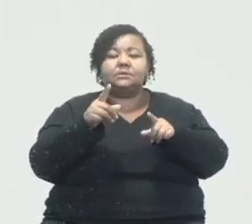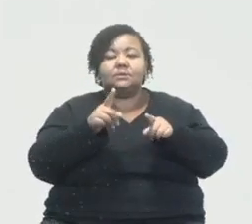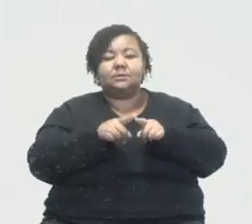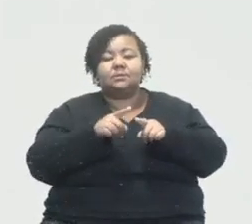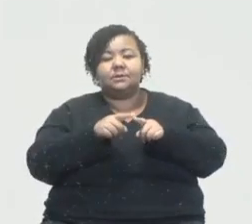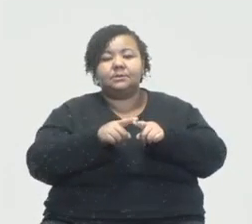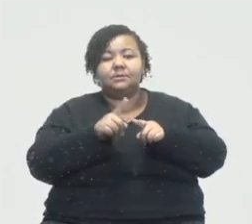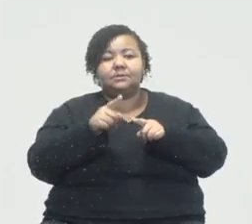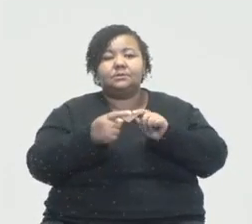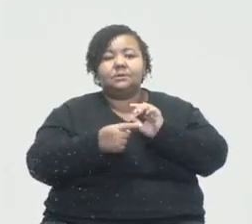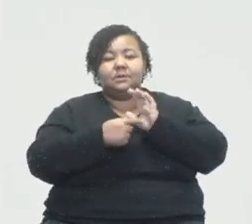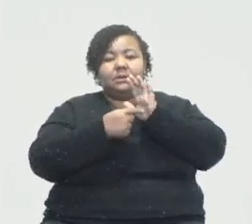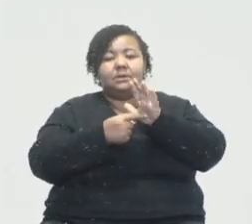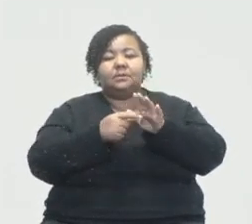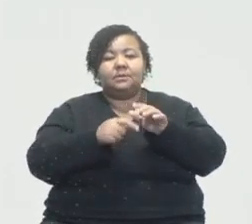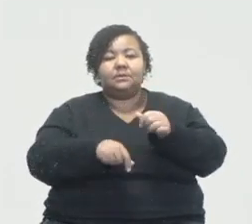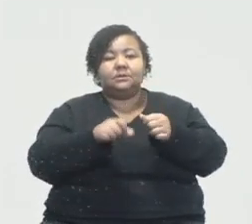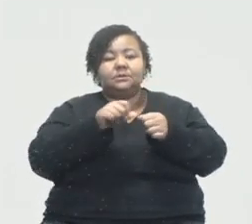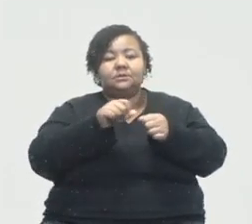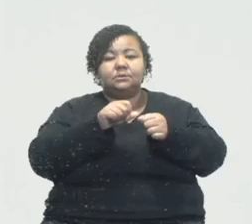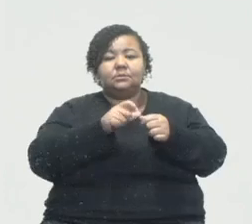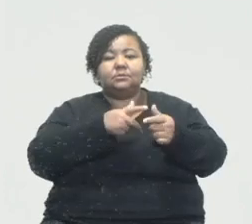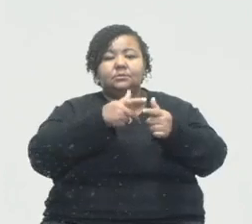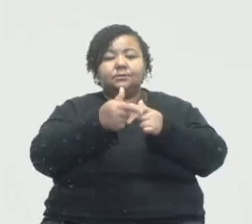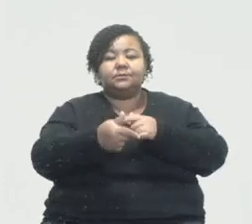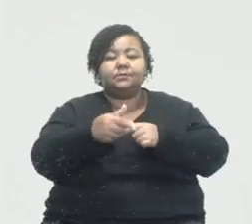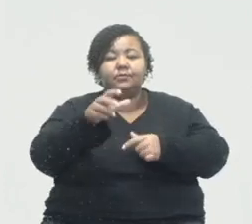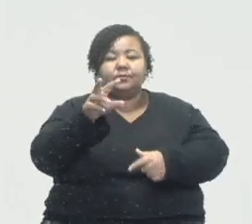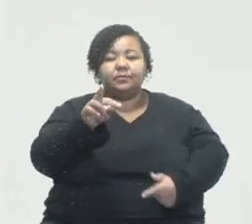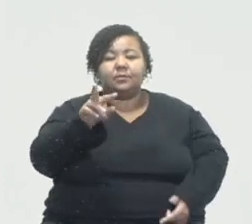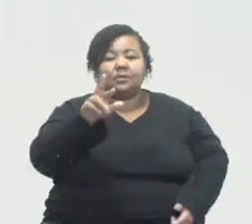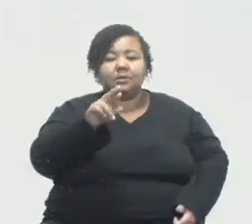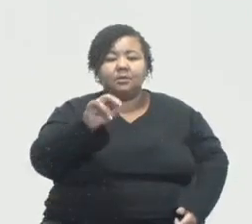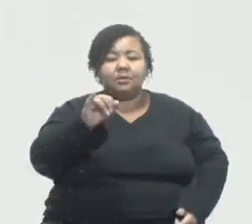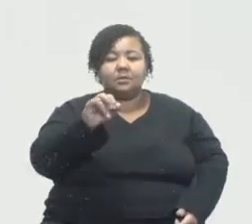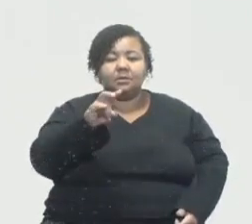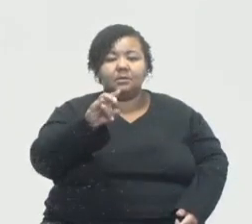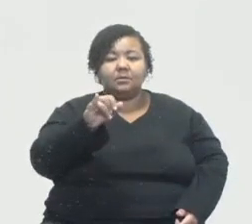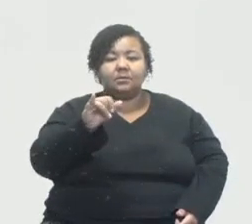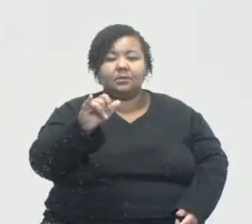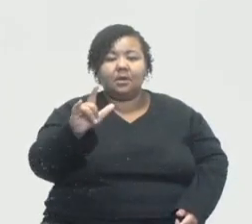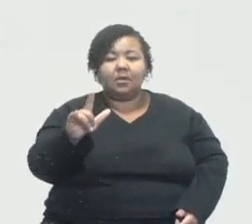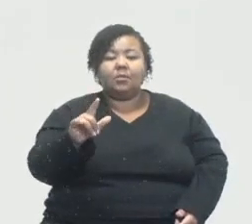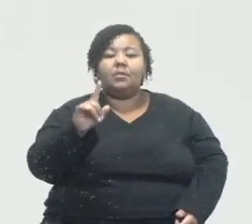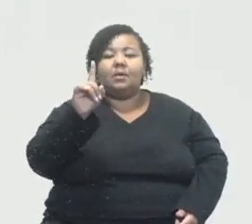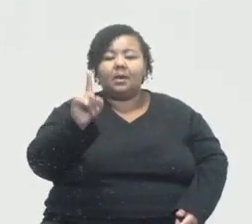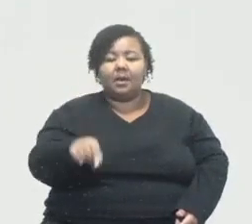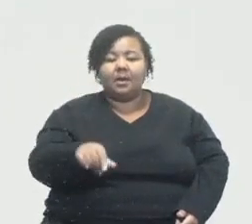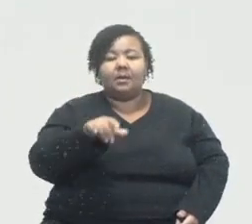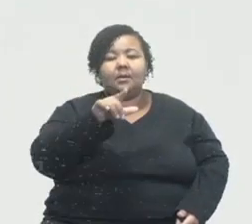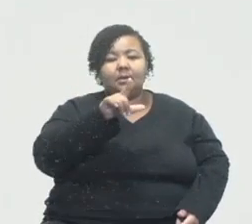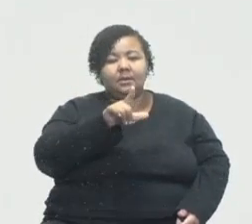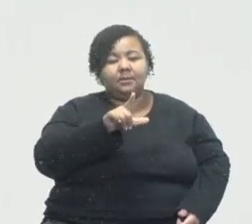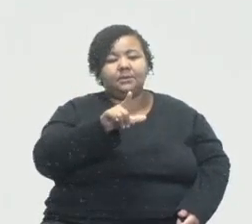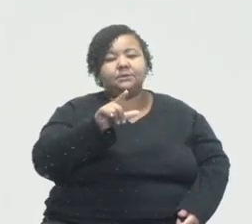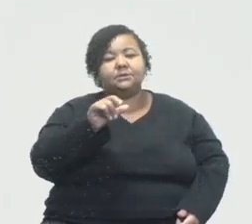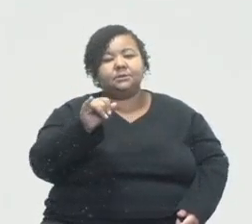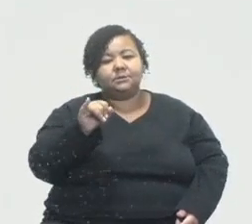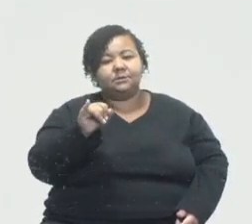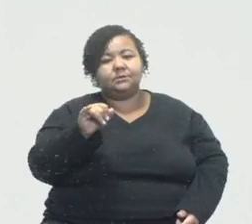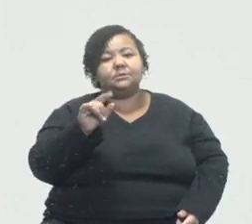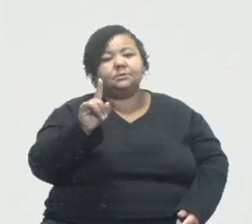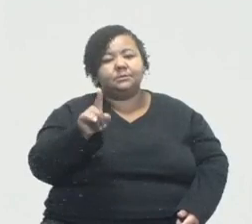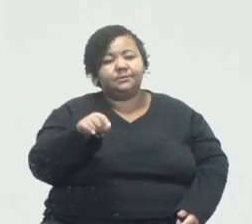Então, ele apresenta a solução trivial. Se apresenta a solução trivial, o que eu posso afirmar? Que é